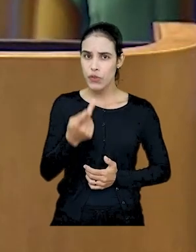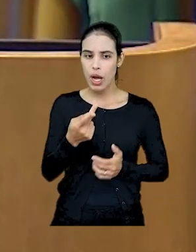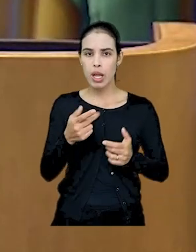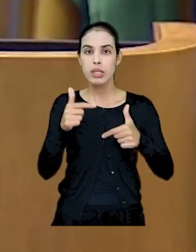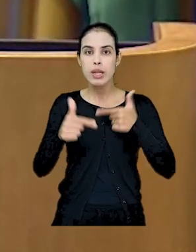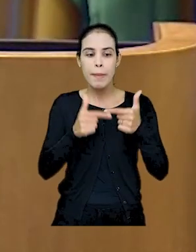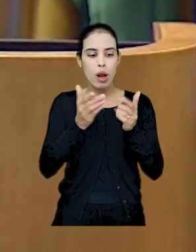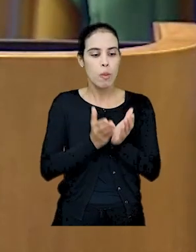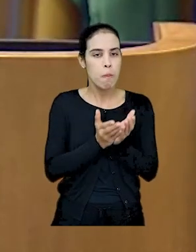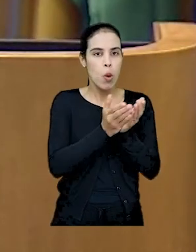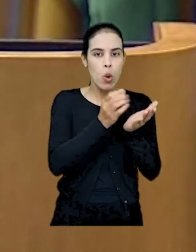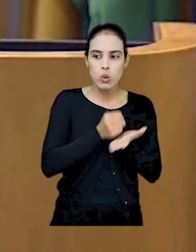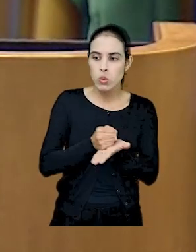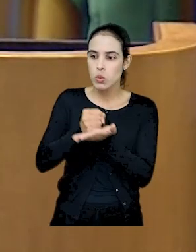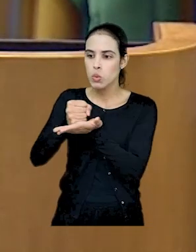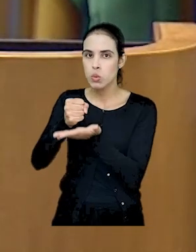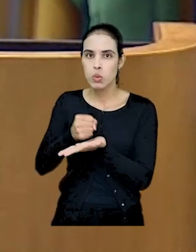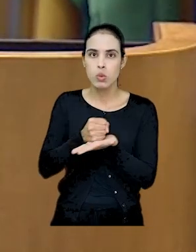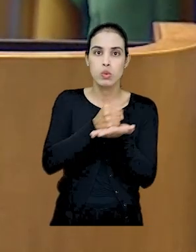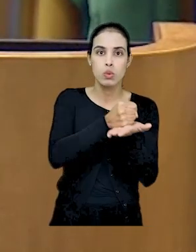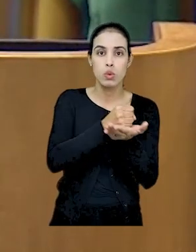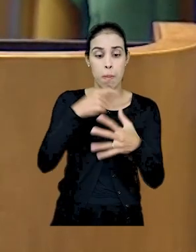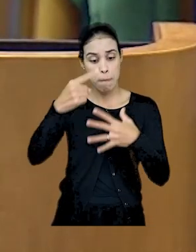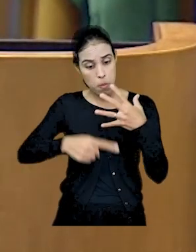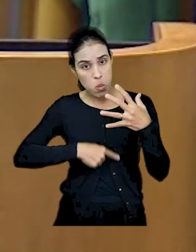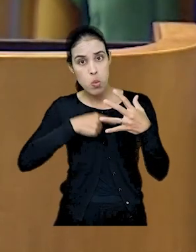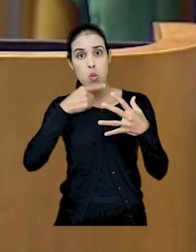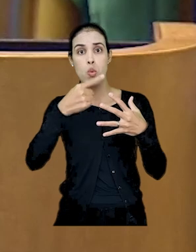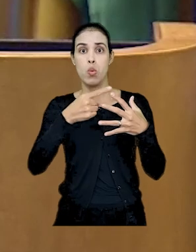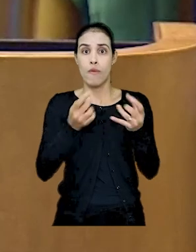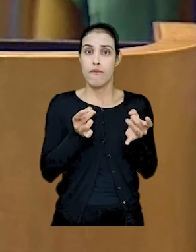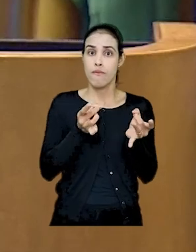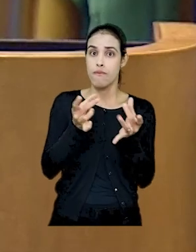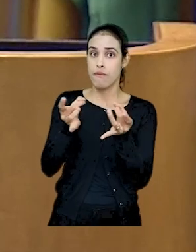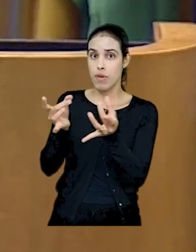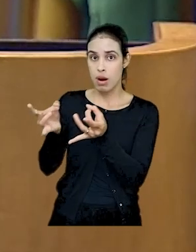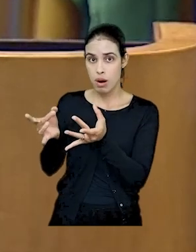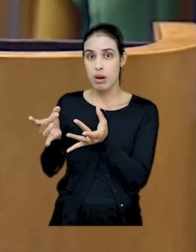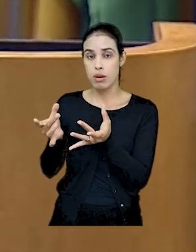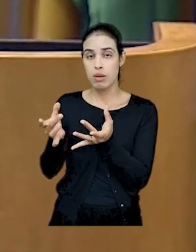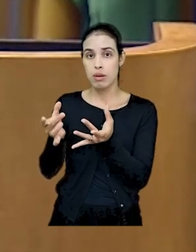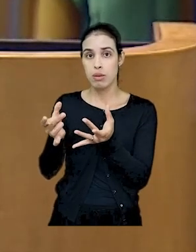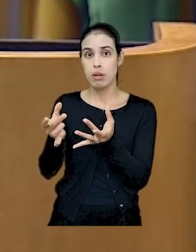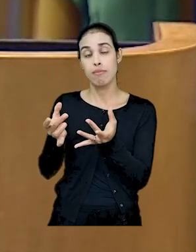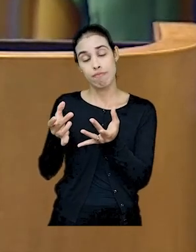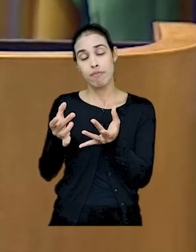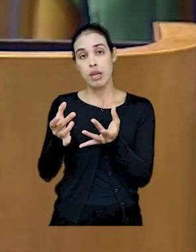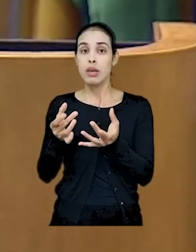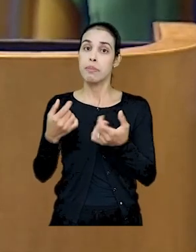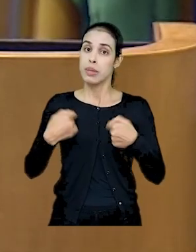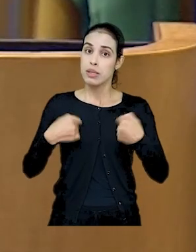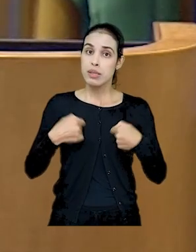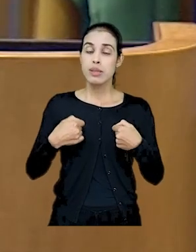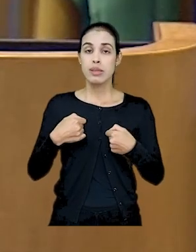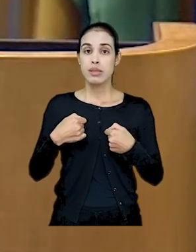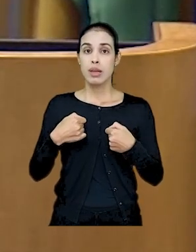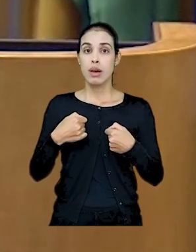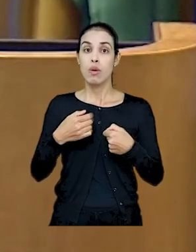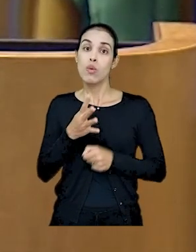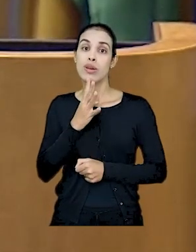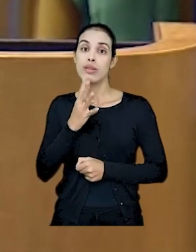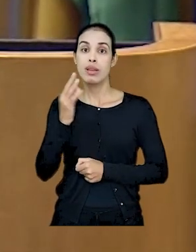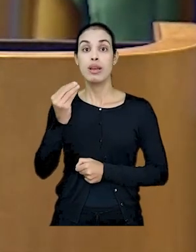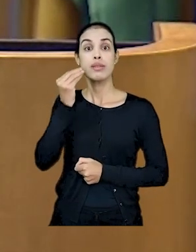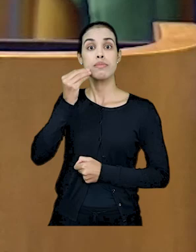portos estamos falando de logística internacional de comércio exterior e não há como deixar de olhar para as